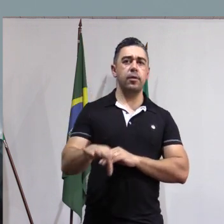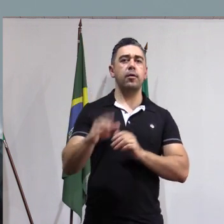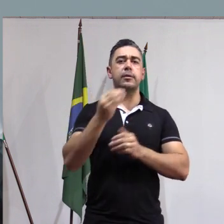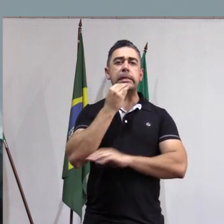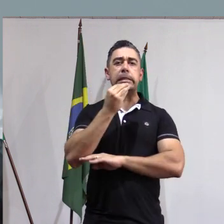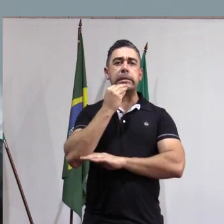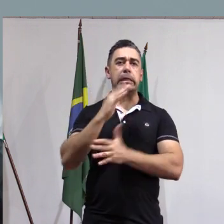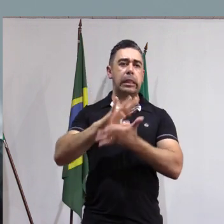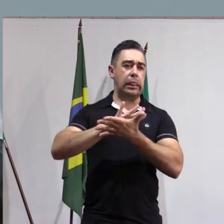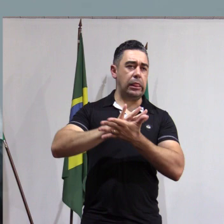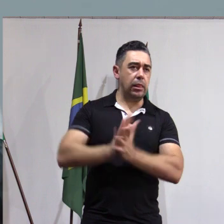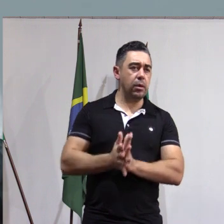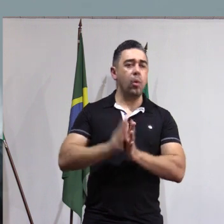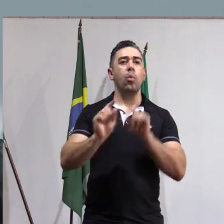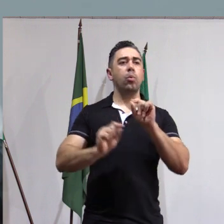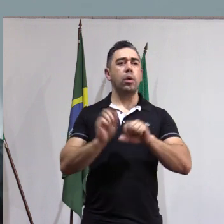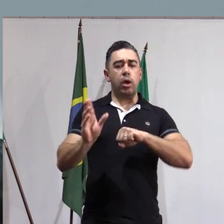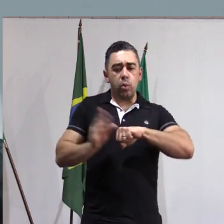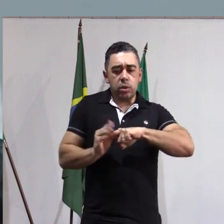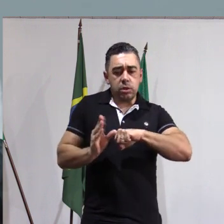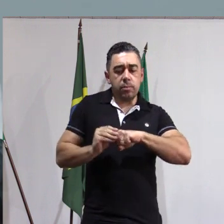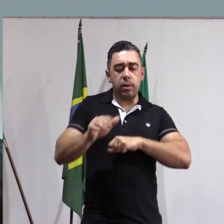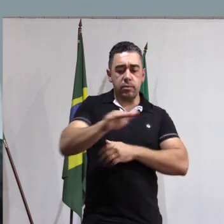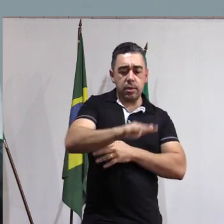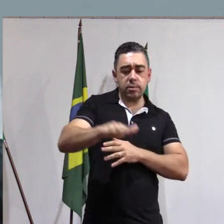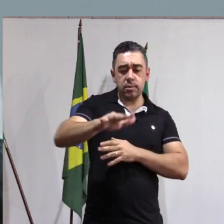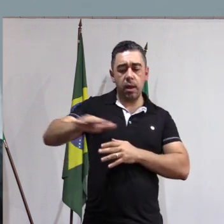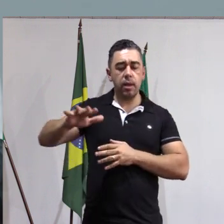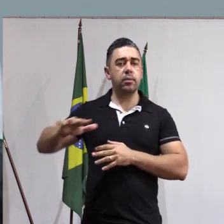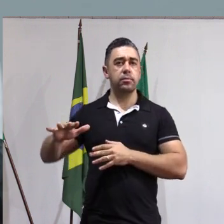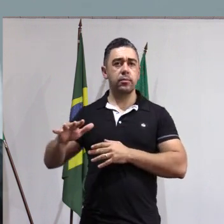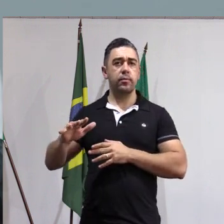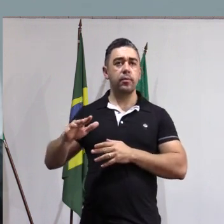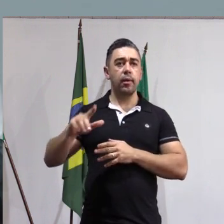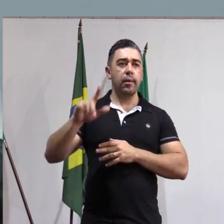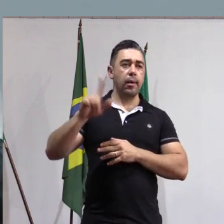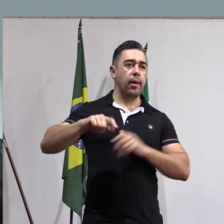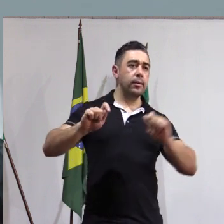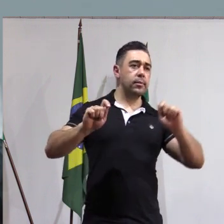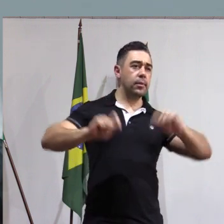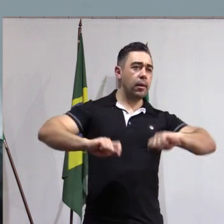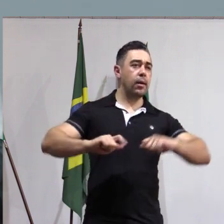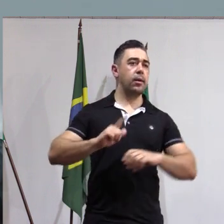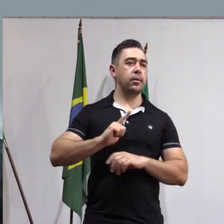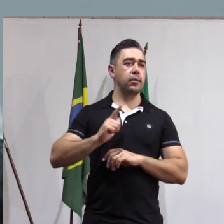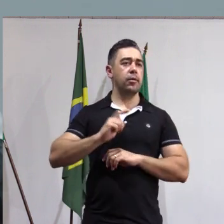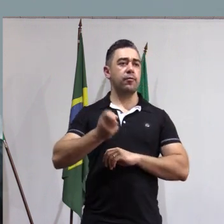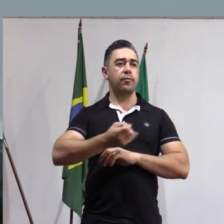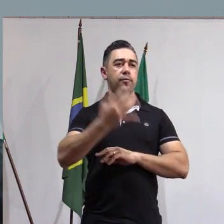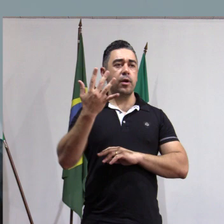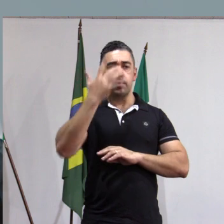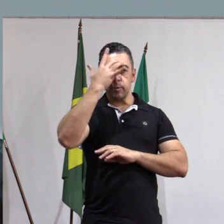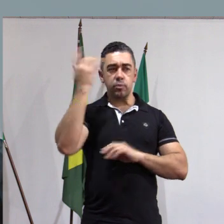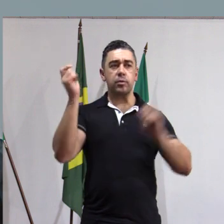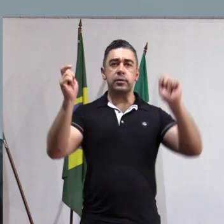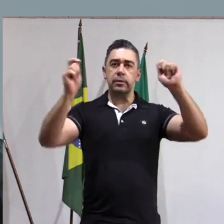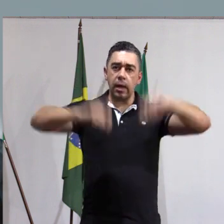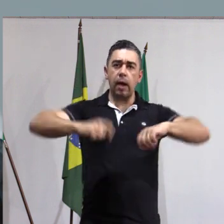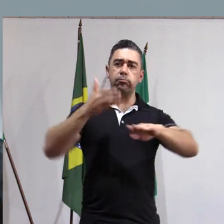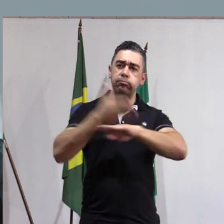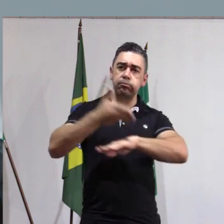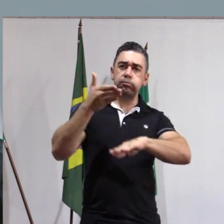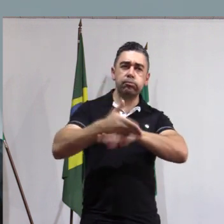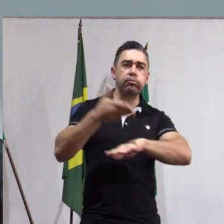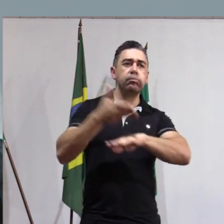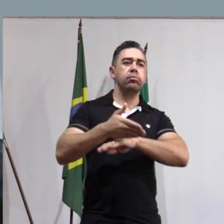acabem com a produção de conhecimento nessas áreas, que é o que garante que diversas pessoas possam acessar a universidade